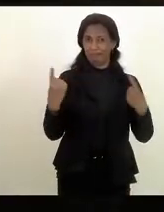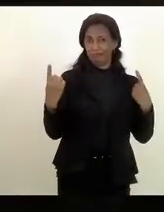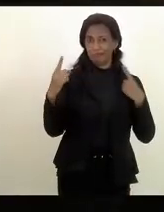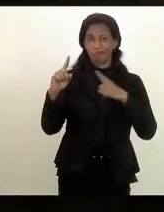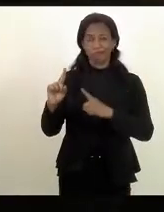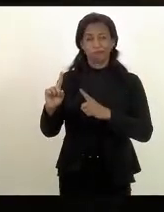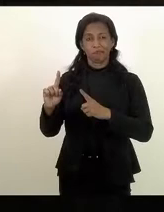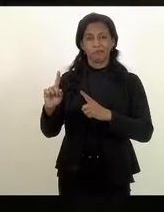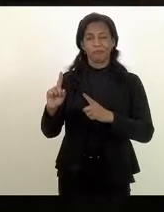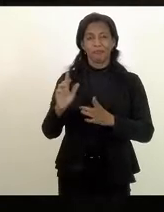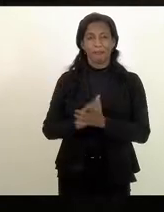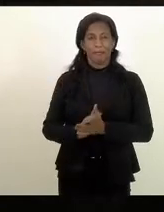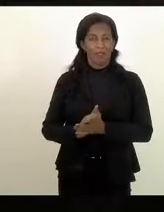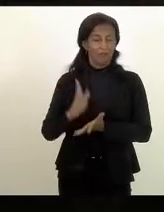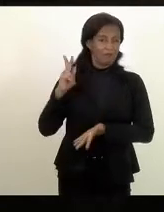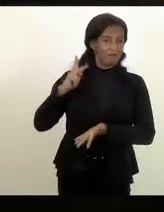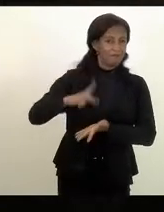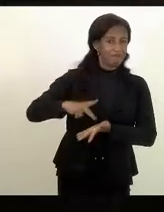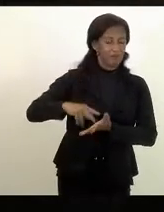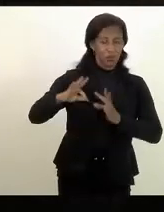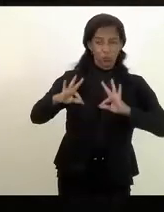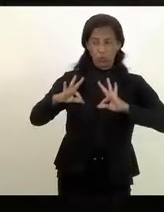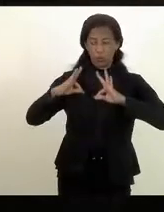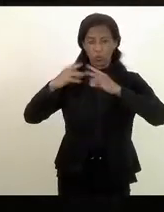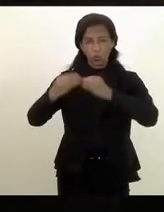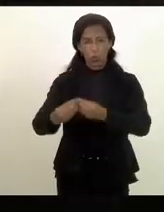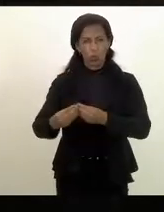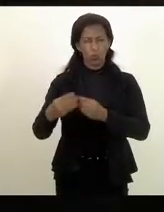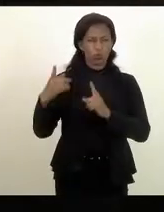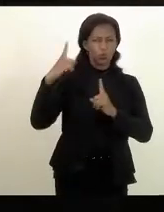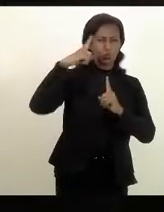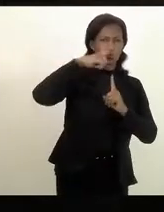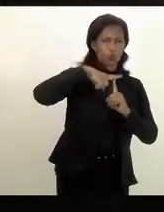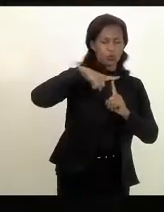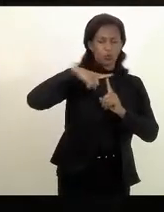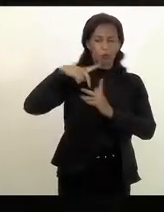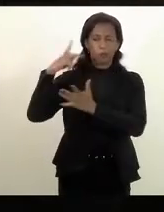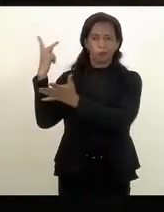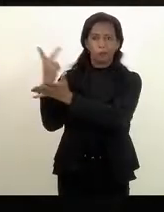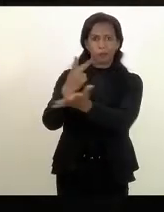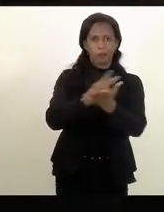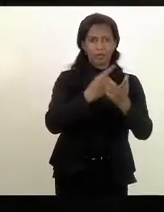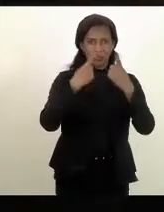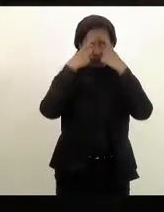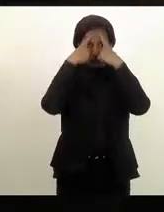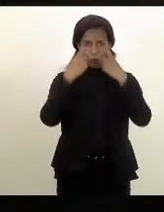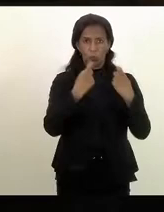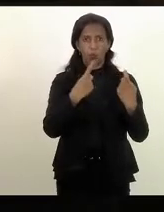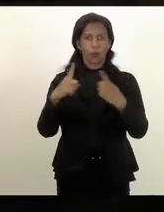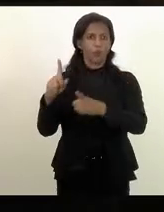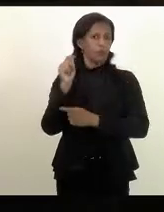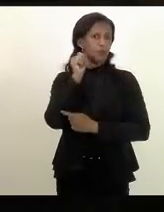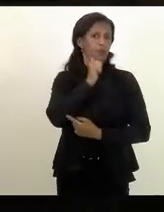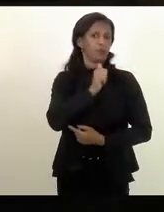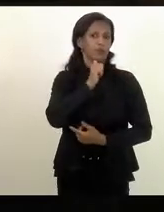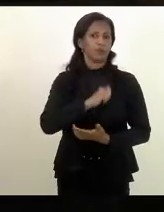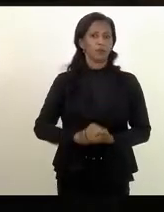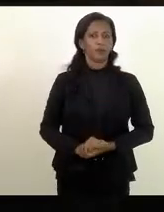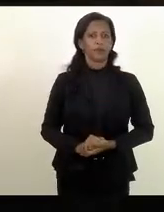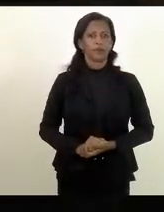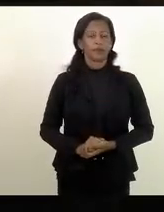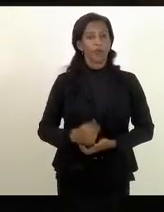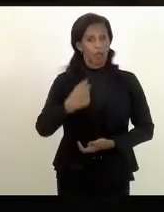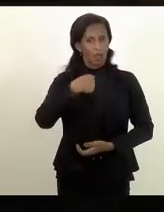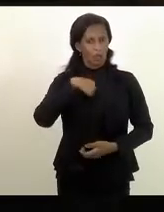veemência todo tipo nocivo de violência contra a mulher eu ainda